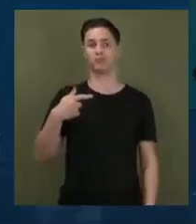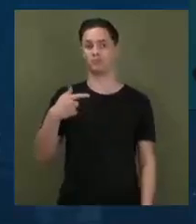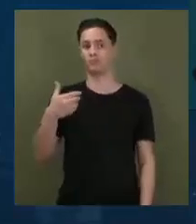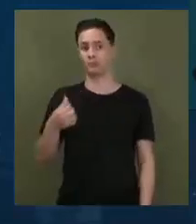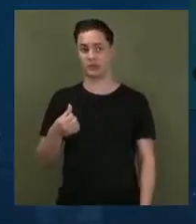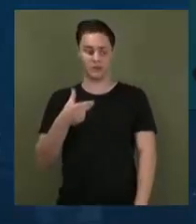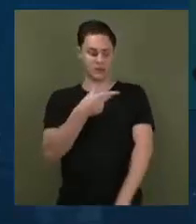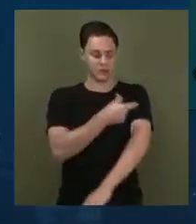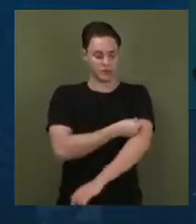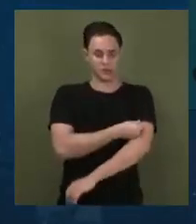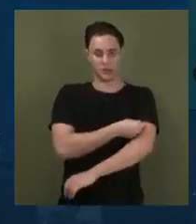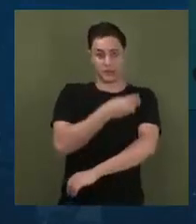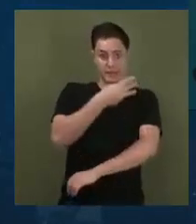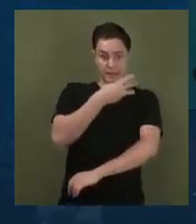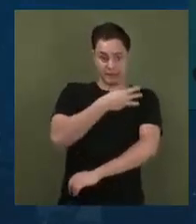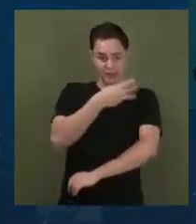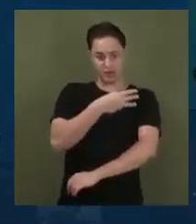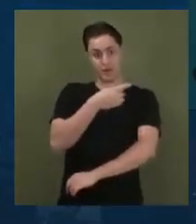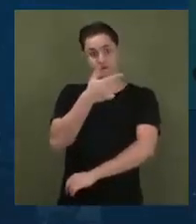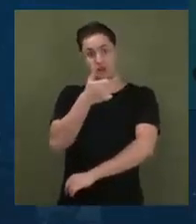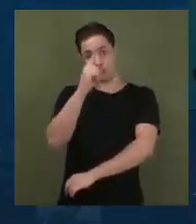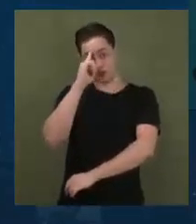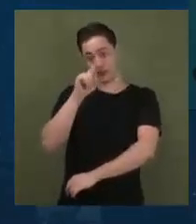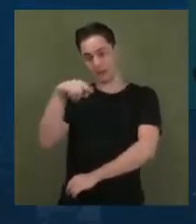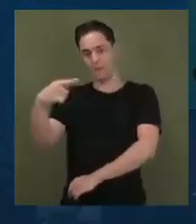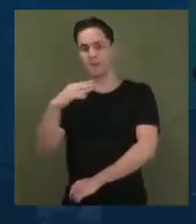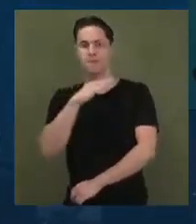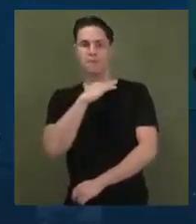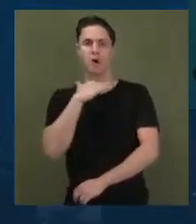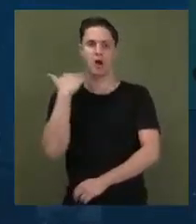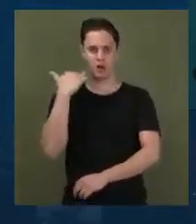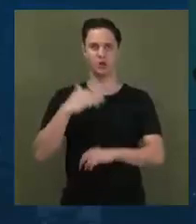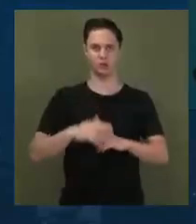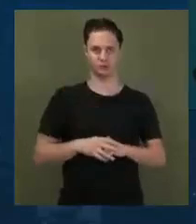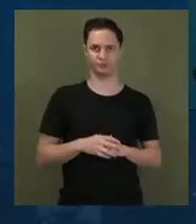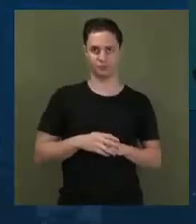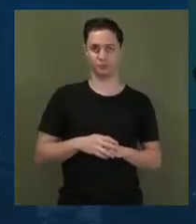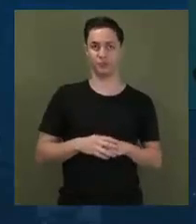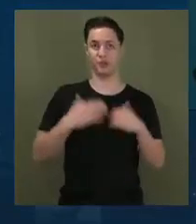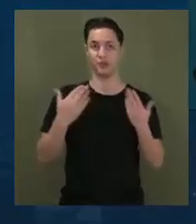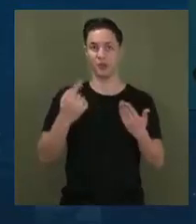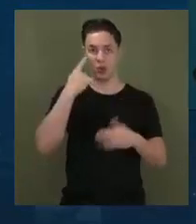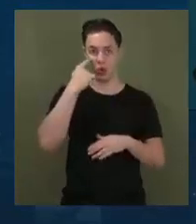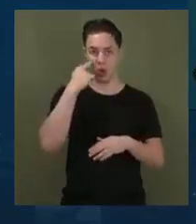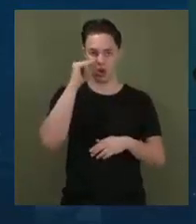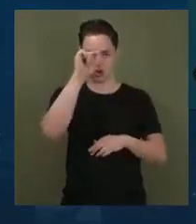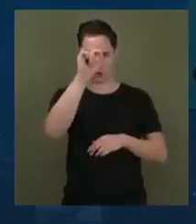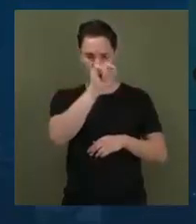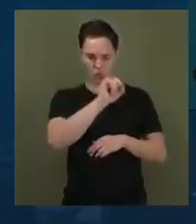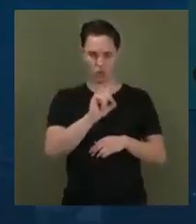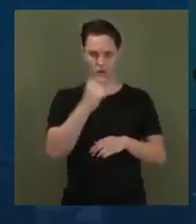dias depois da 3ª dose, faleceu de miocardite e encefalite, e aqui prova também, nessas setas, proteína